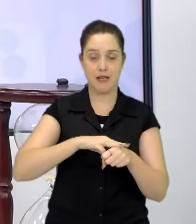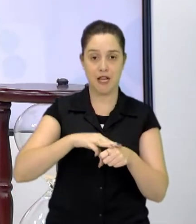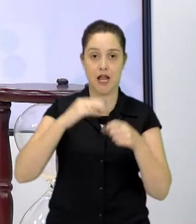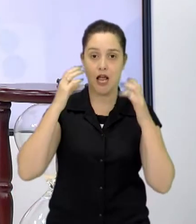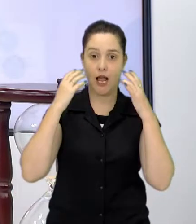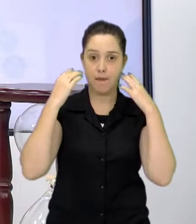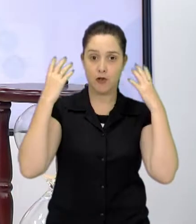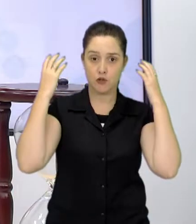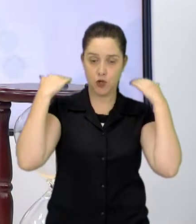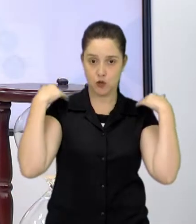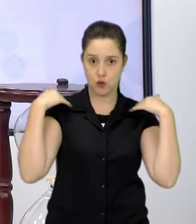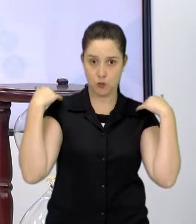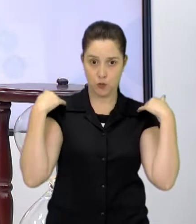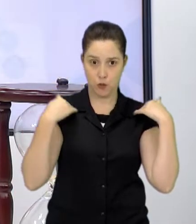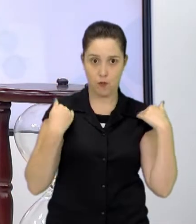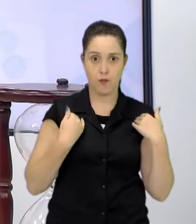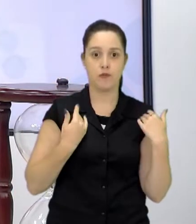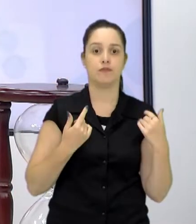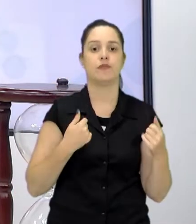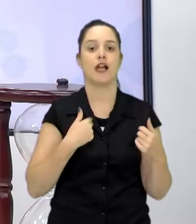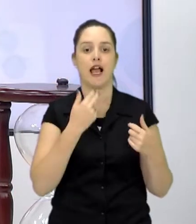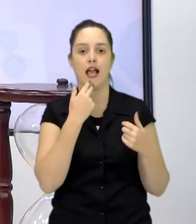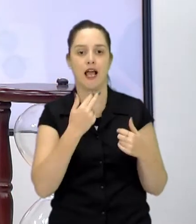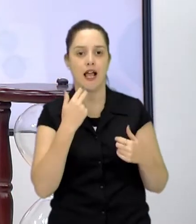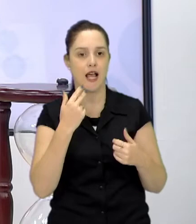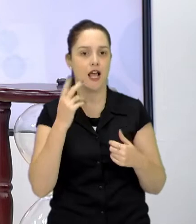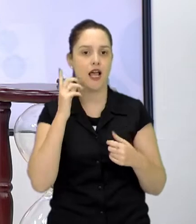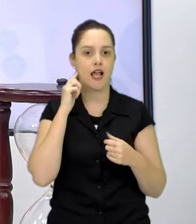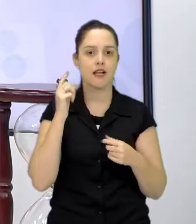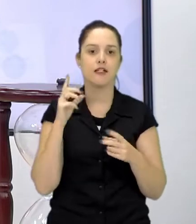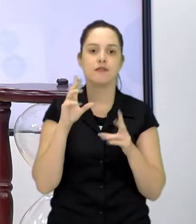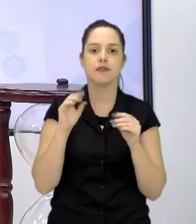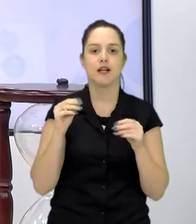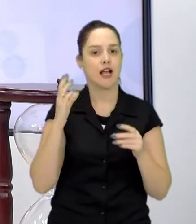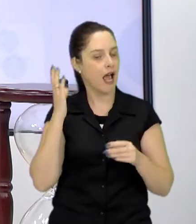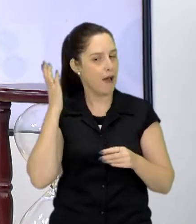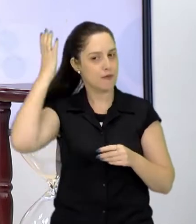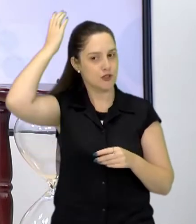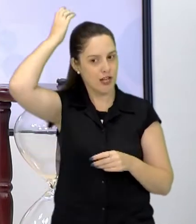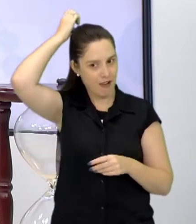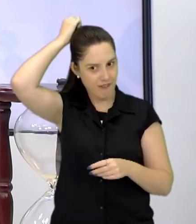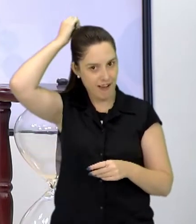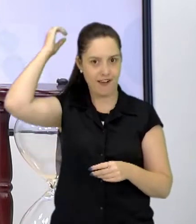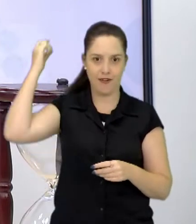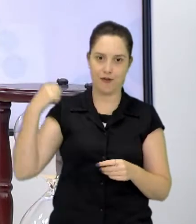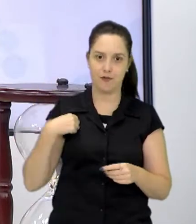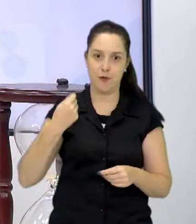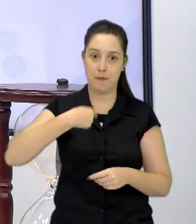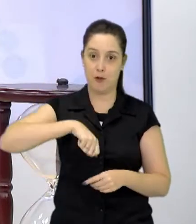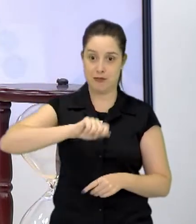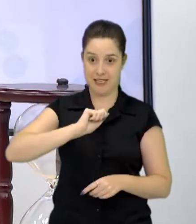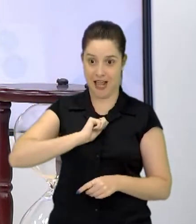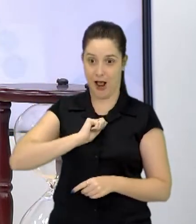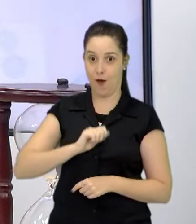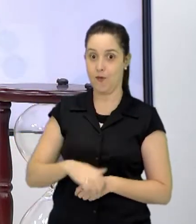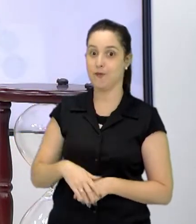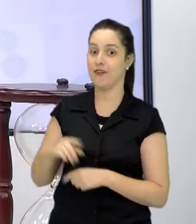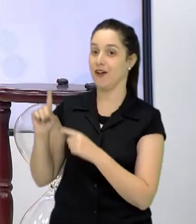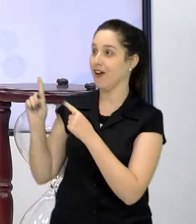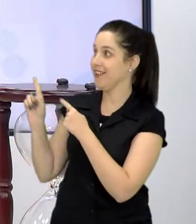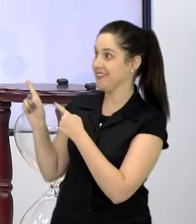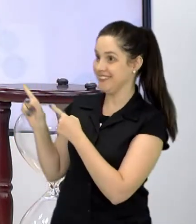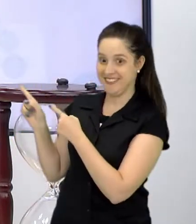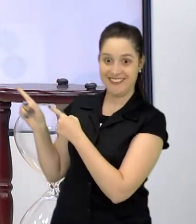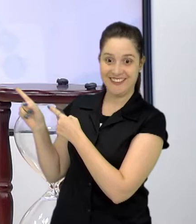na altura dos ombros. Hoje eu estou com eles amarrados no formato aí, rabo de cavalo. E o meu sinal é esse aqui,